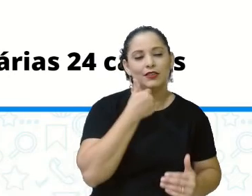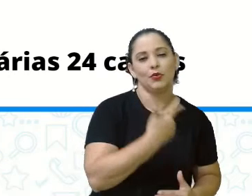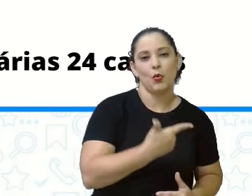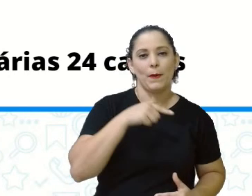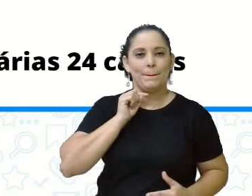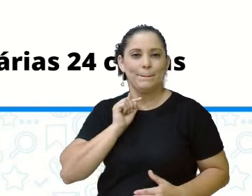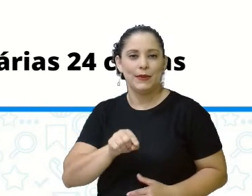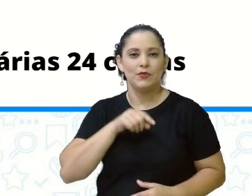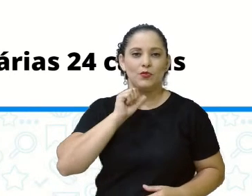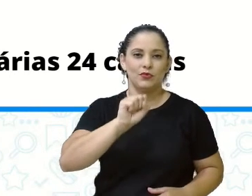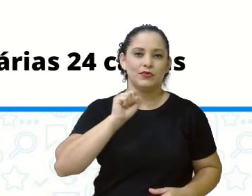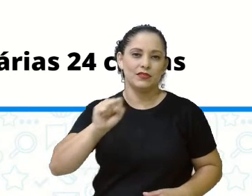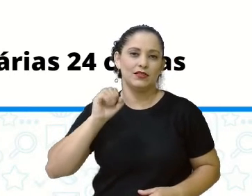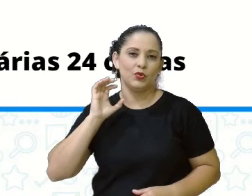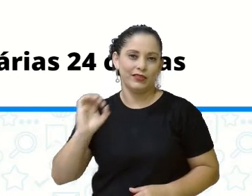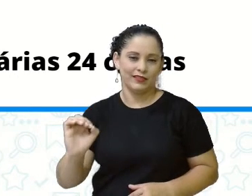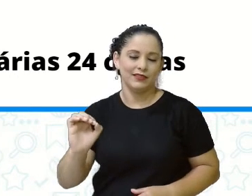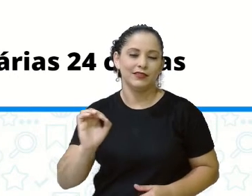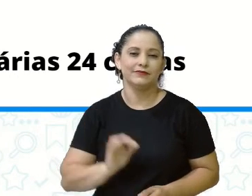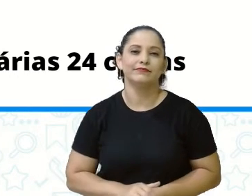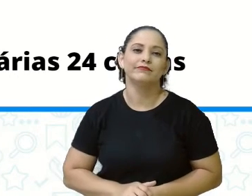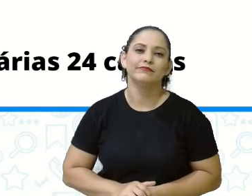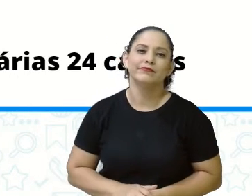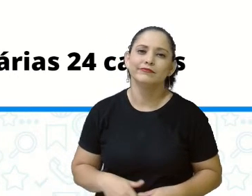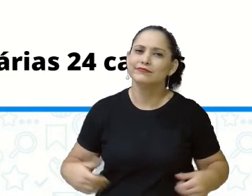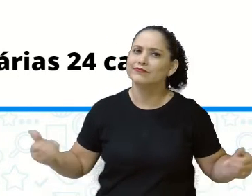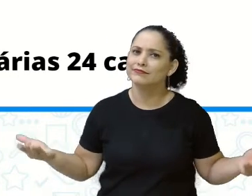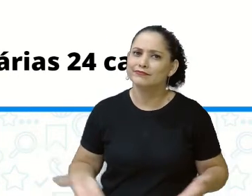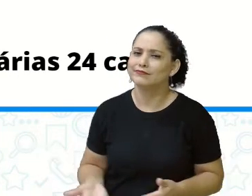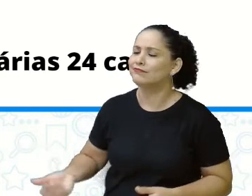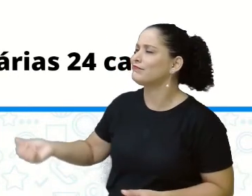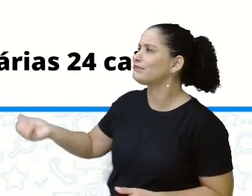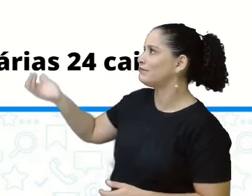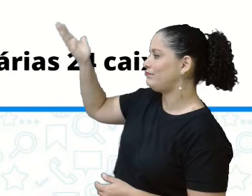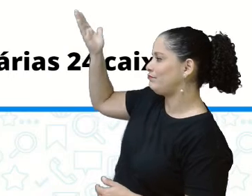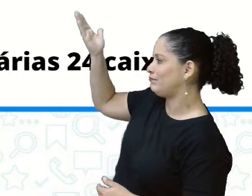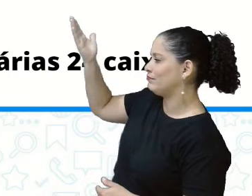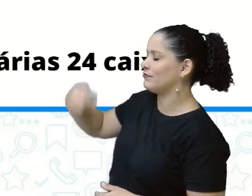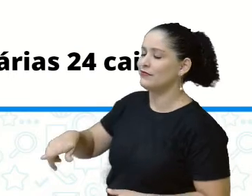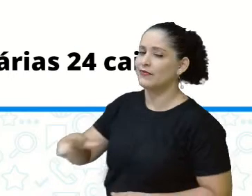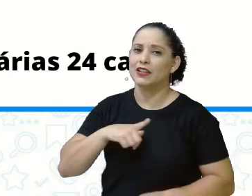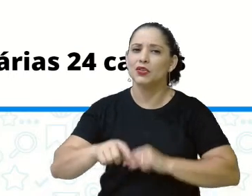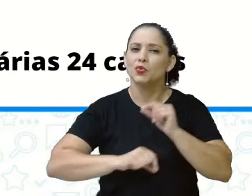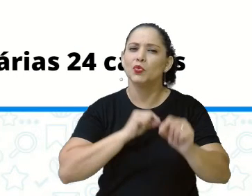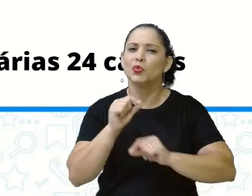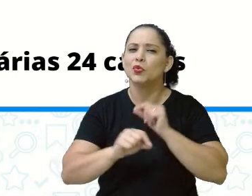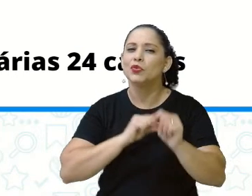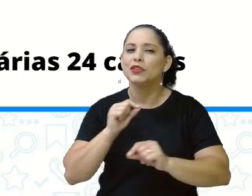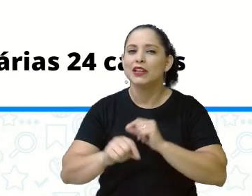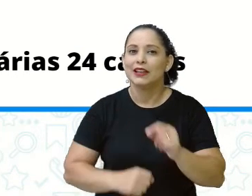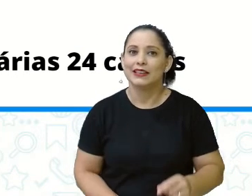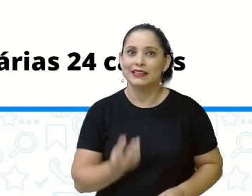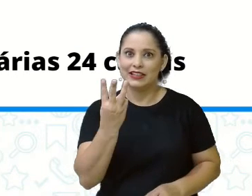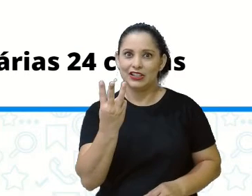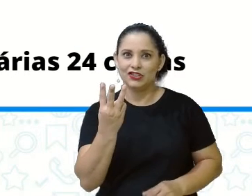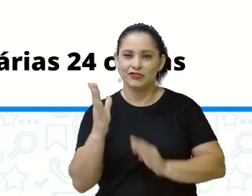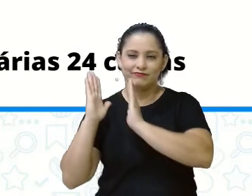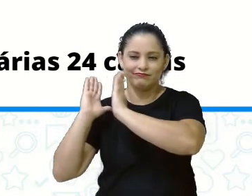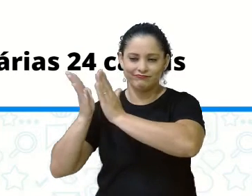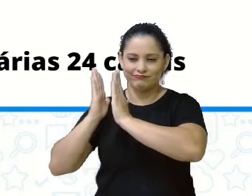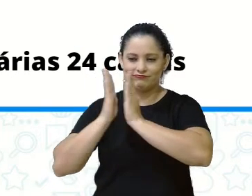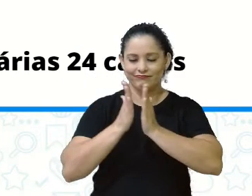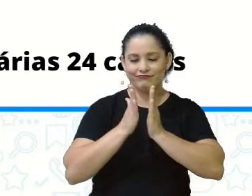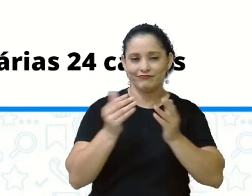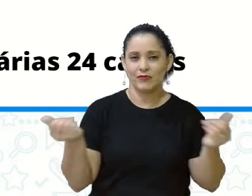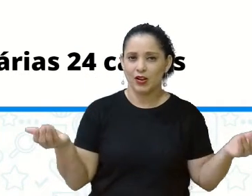2.880. No caso do meu divisor aí, são 3 algarismos. Casa das centenas. Então, eu já vou começar